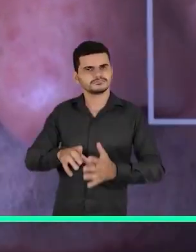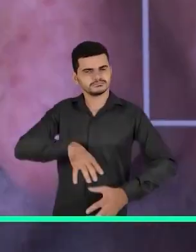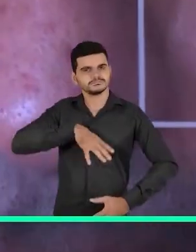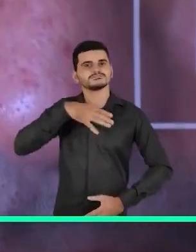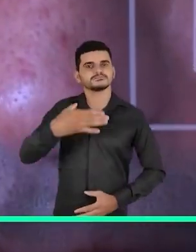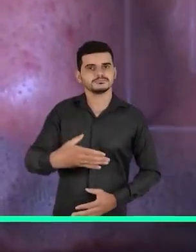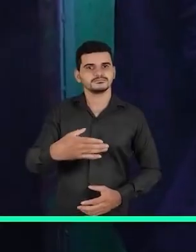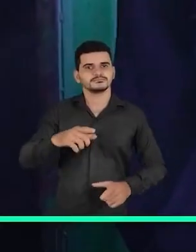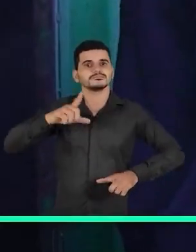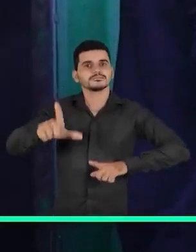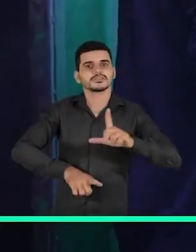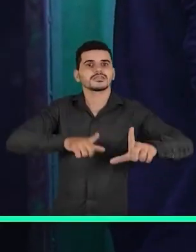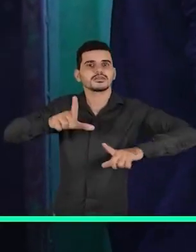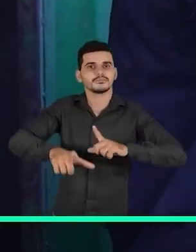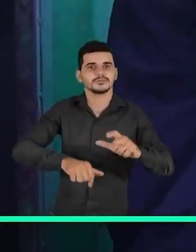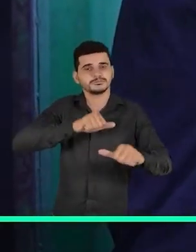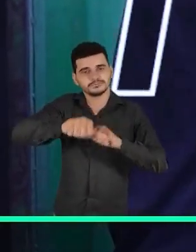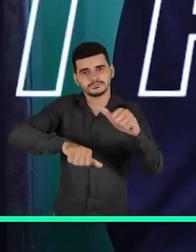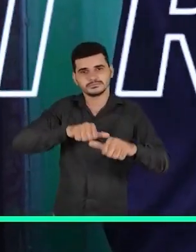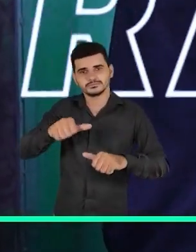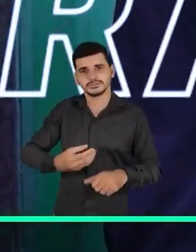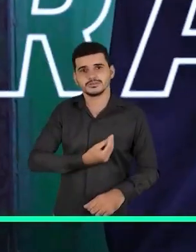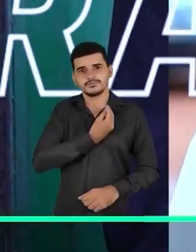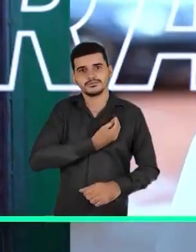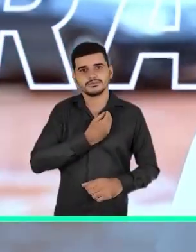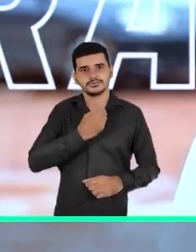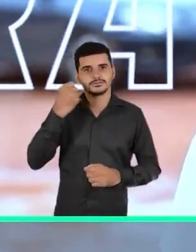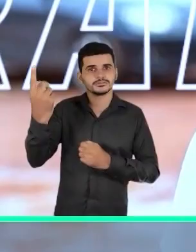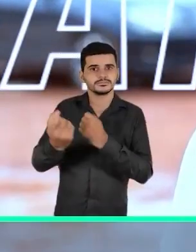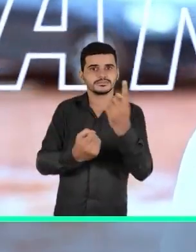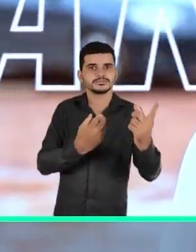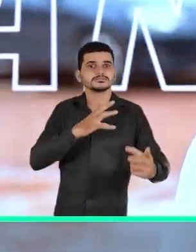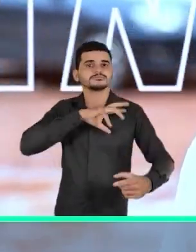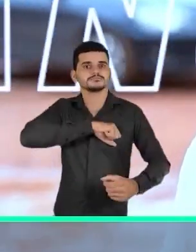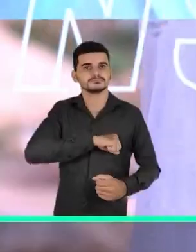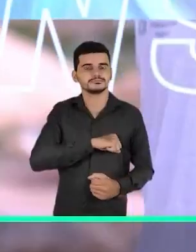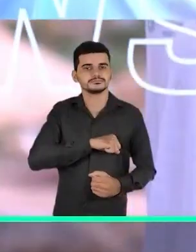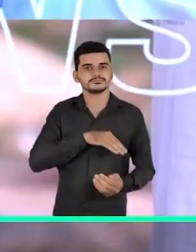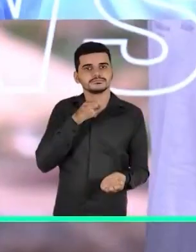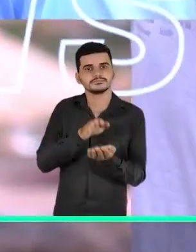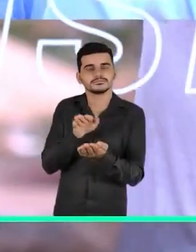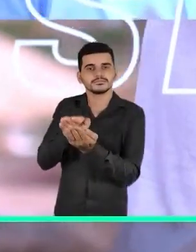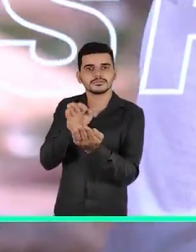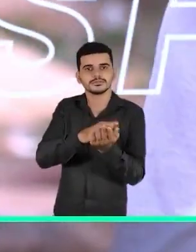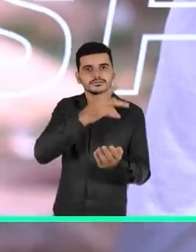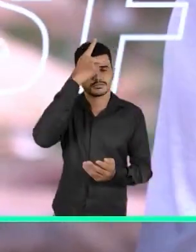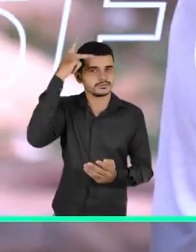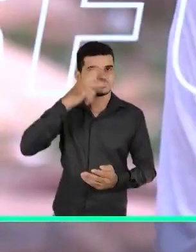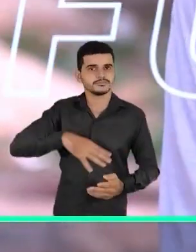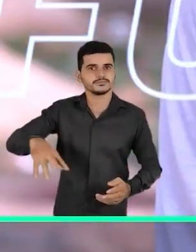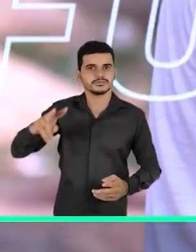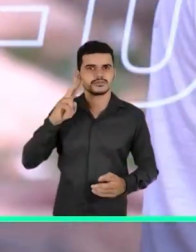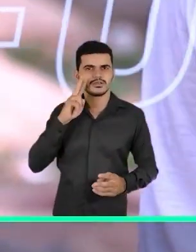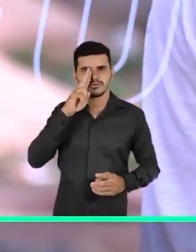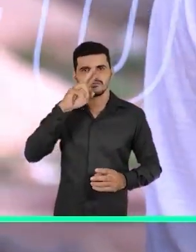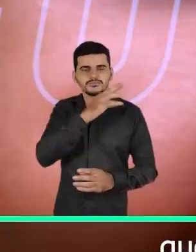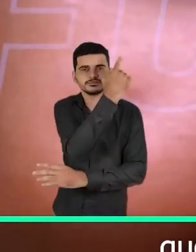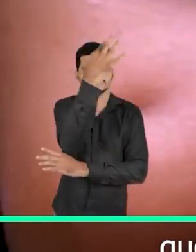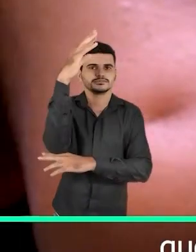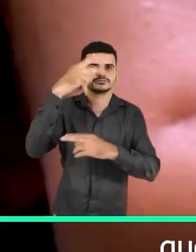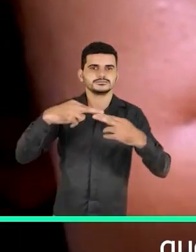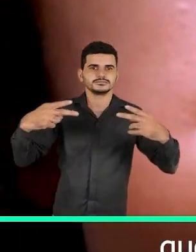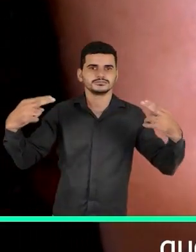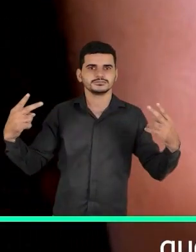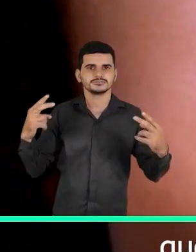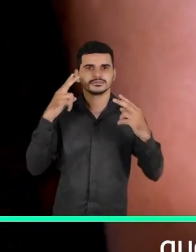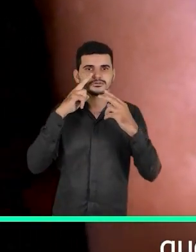ato de coragem. Trabalhar para mudar a vida das pessoas é um ato de amor. O palmense é essa força da natureza, que